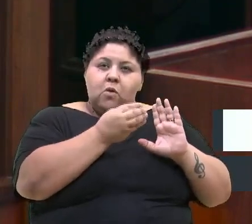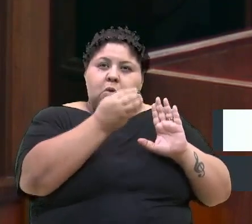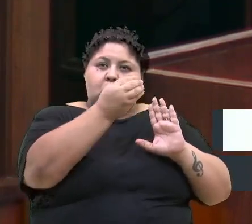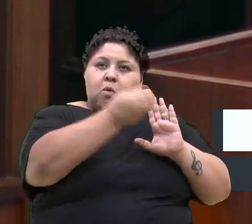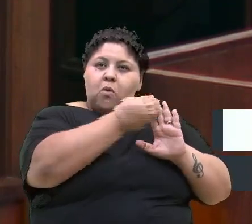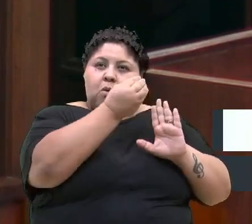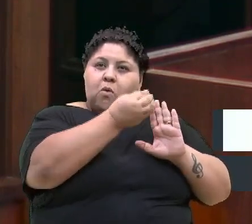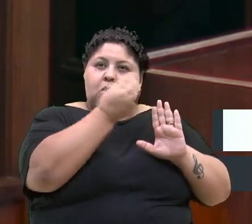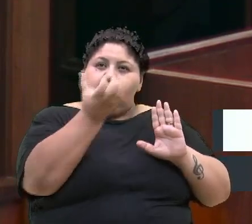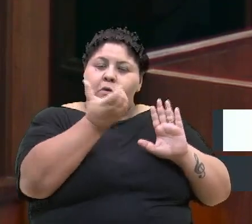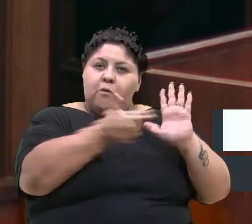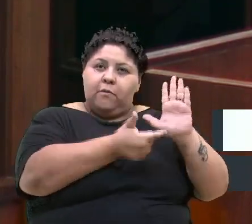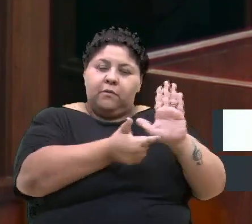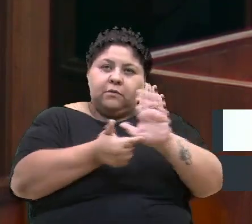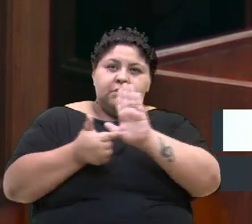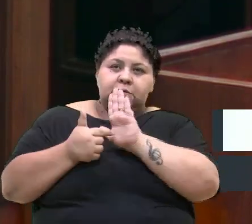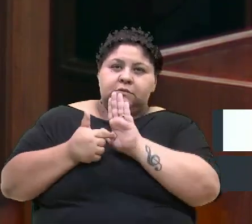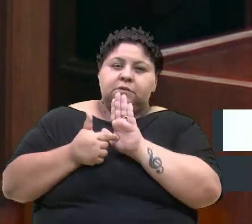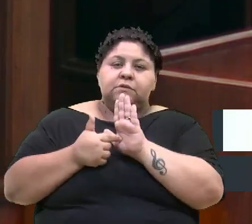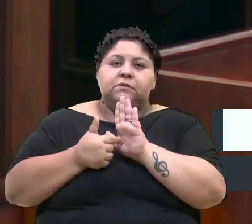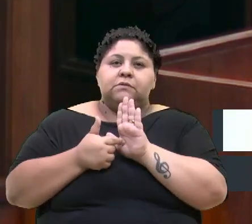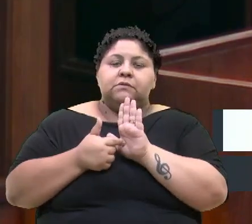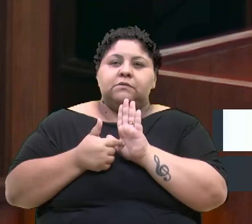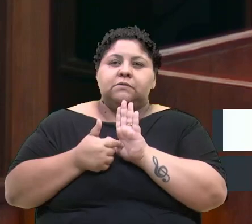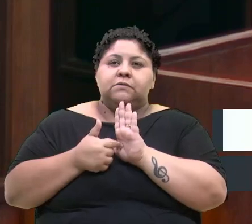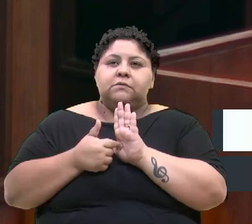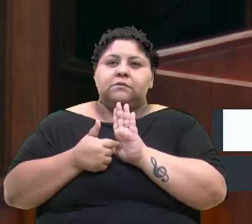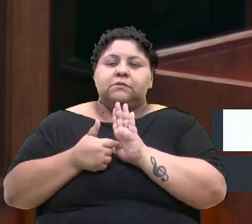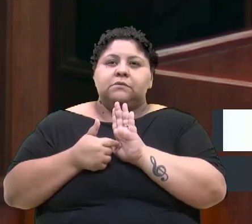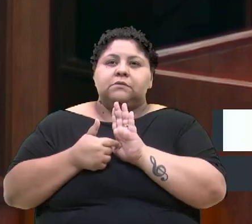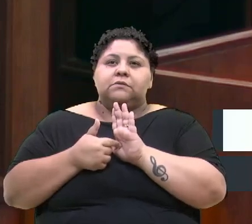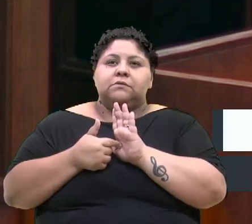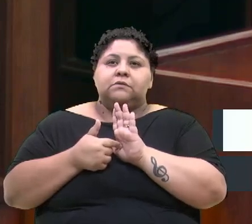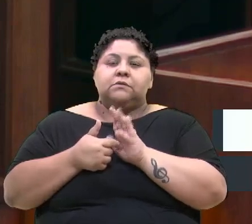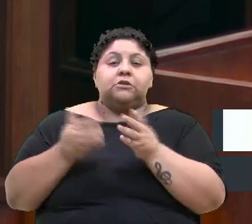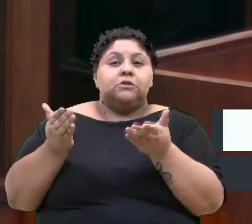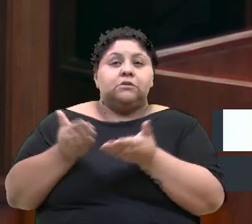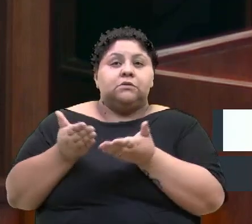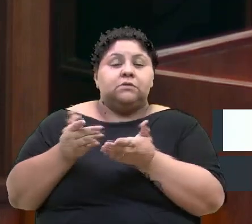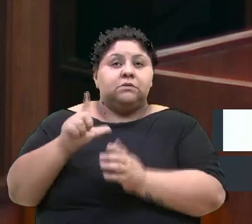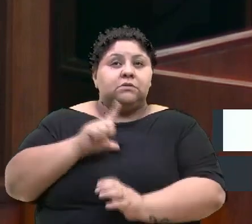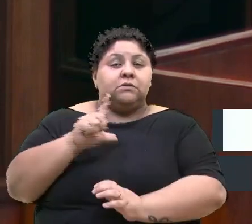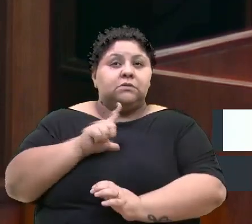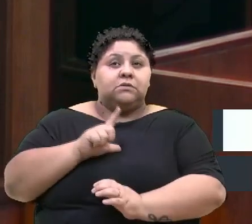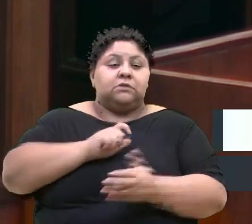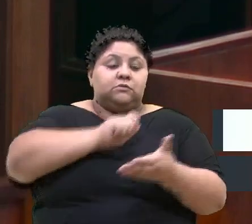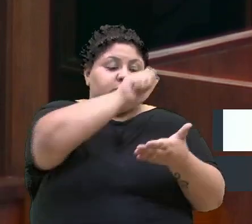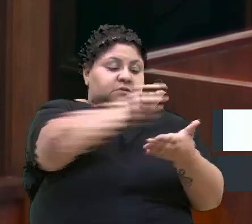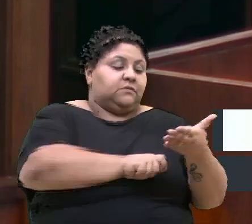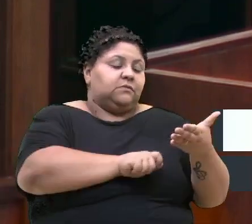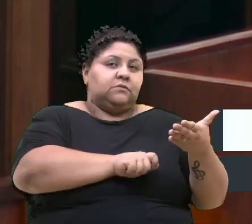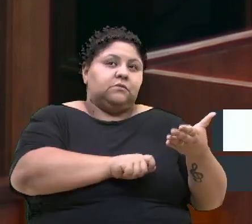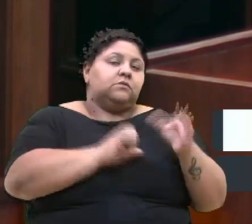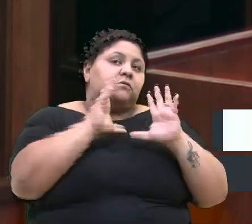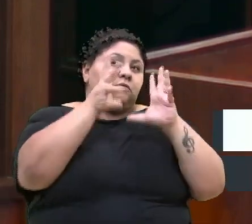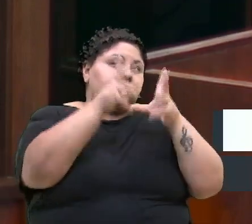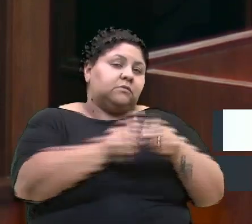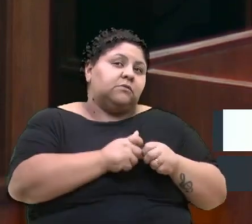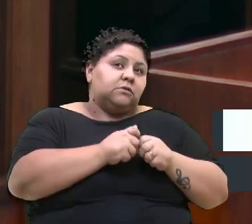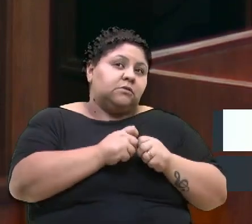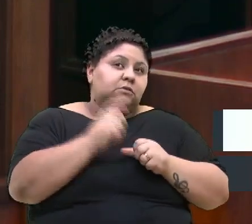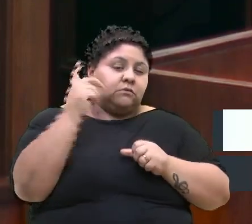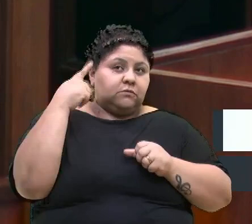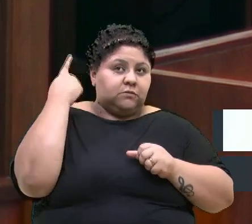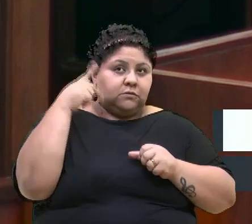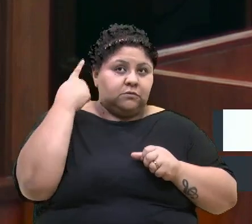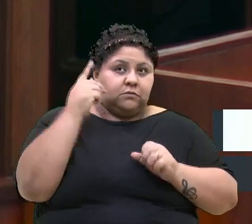Quero mostrar aqui o ofício que nós elaboremos, onde já temos a assinatura de todos os componentes